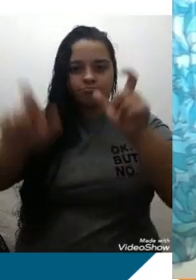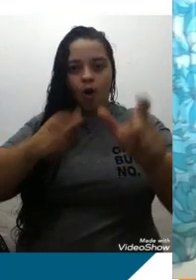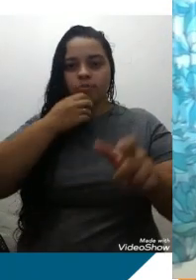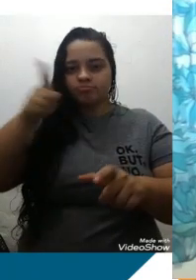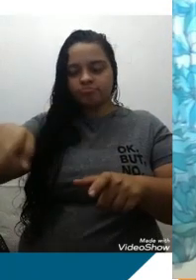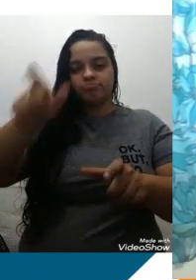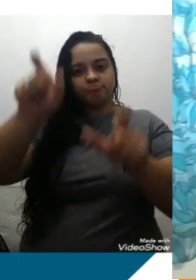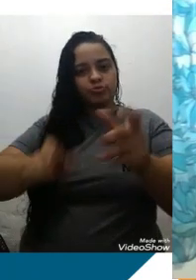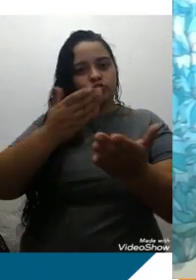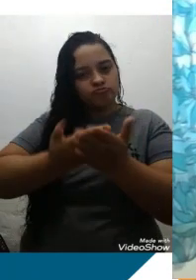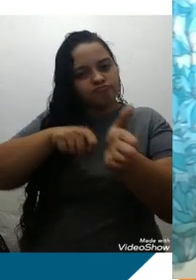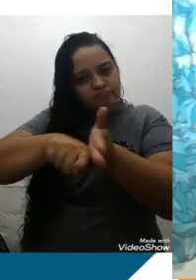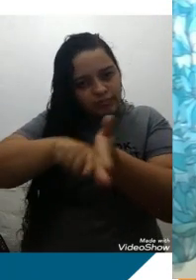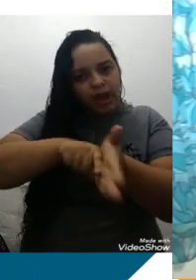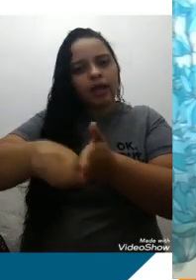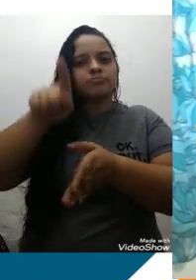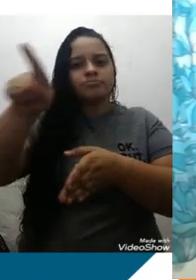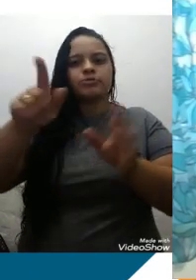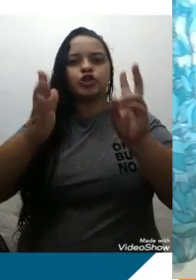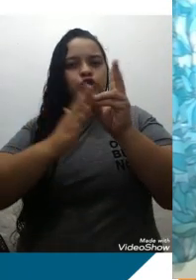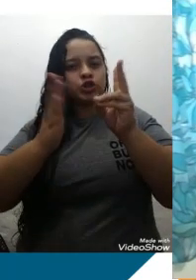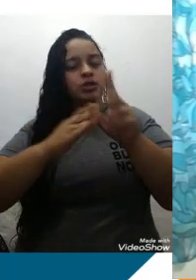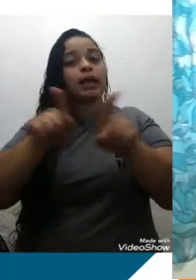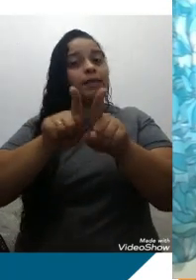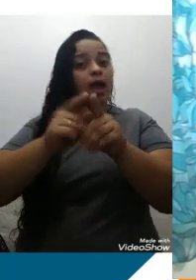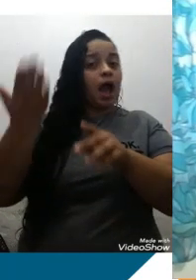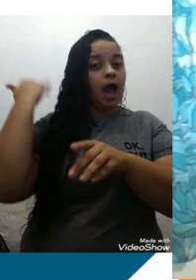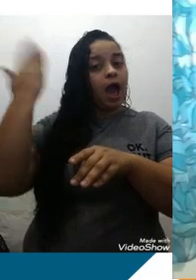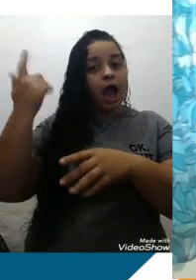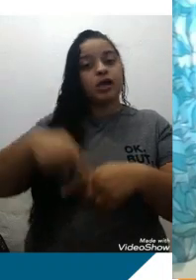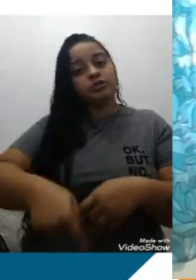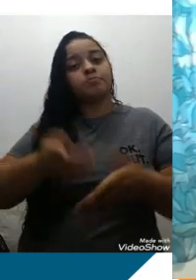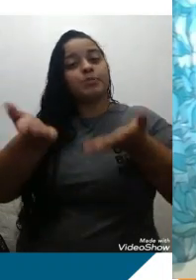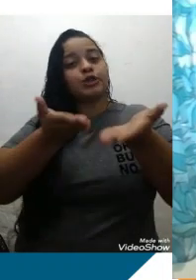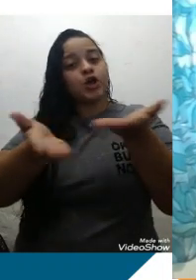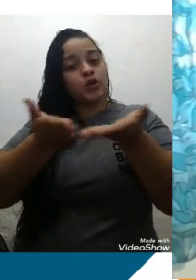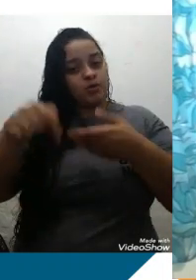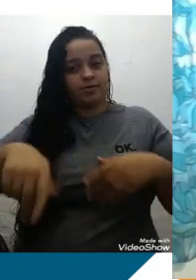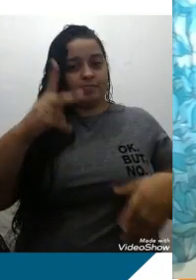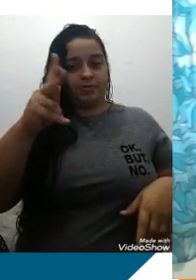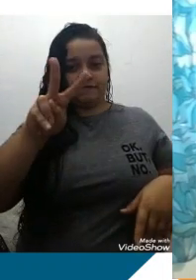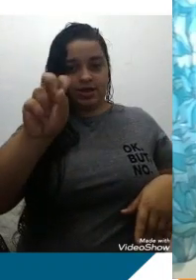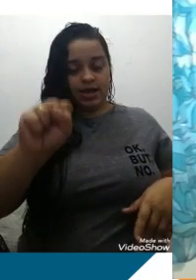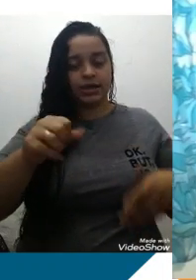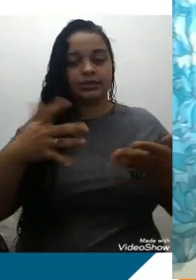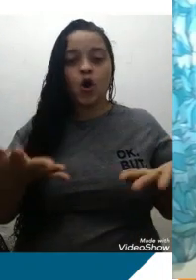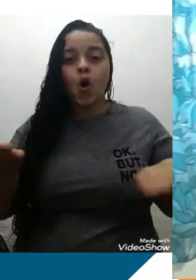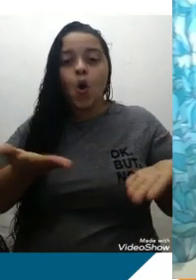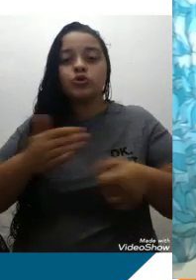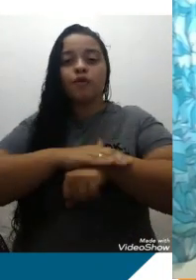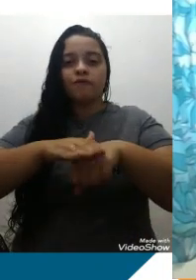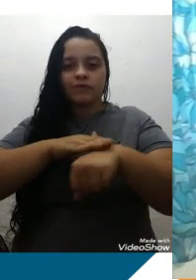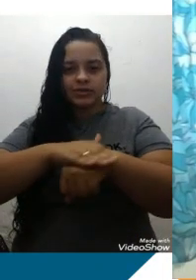povos indígenas e que teve uma experiência como mediador do CEDERJ. Então, hoje a gente está conversando com o professor